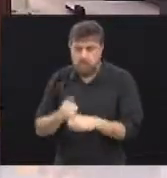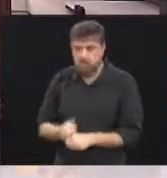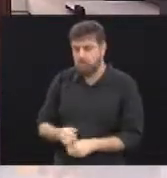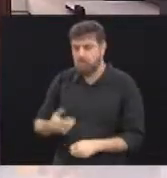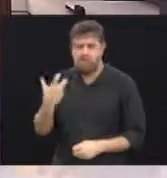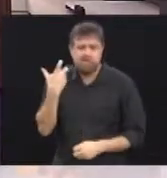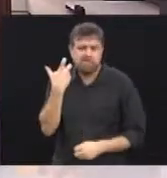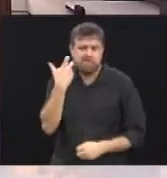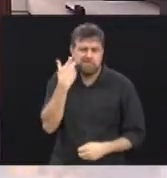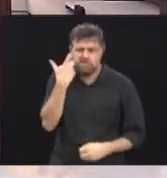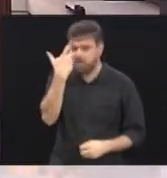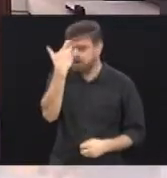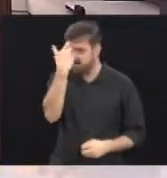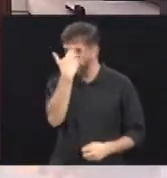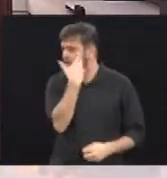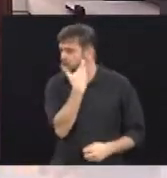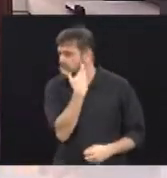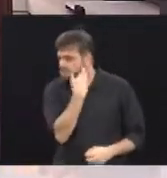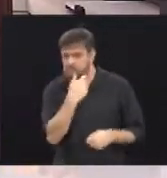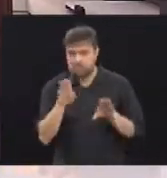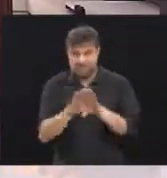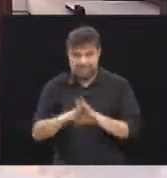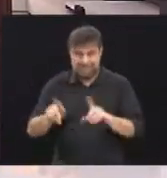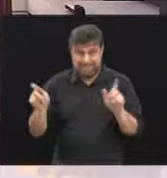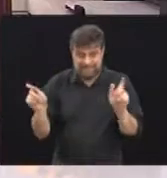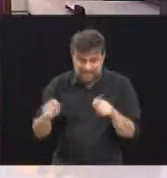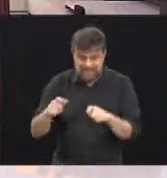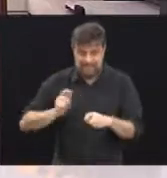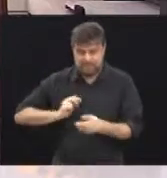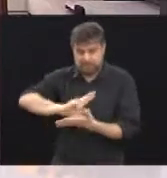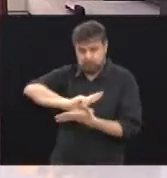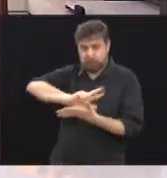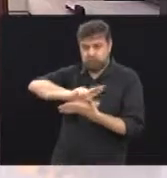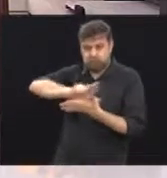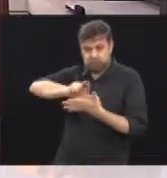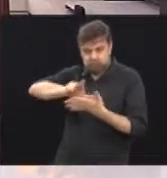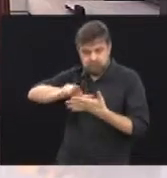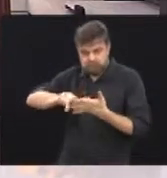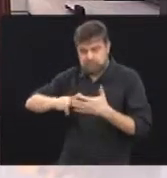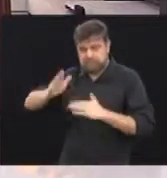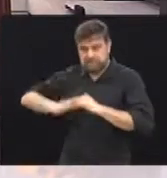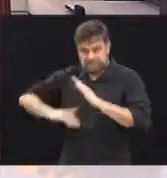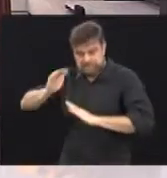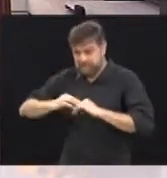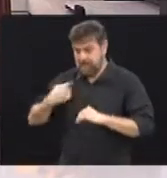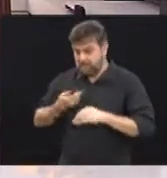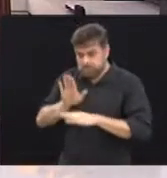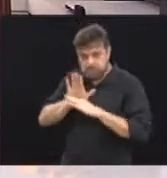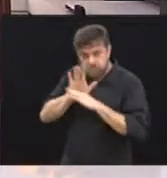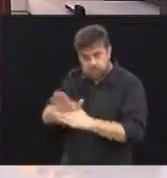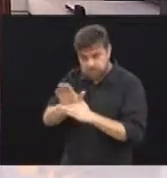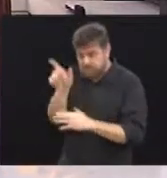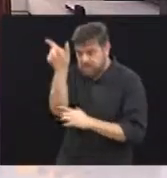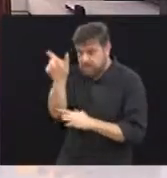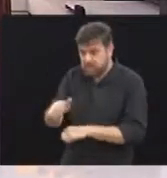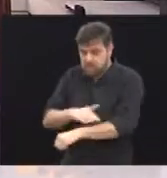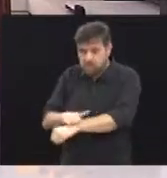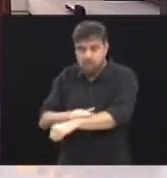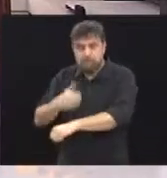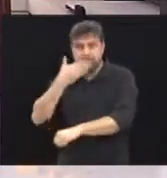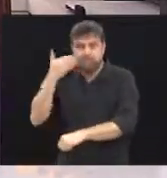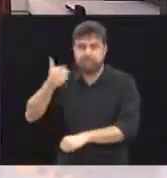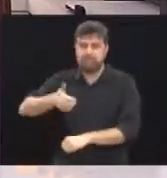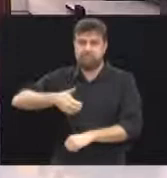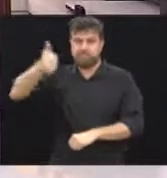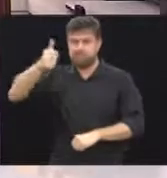toxina botulínica, preenchimentos, né? Tem vários recursos que a gente pode ajudar esse paciente a melhorar a pele